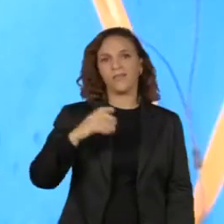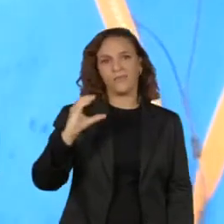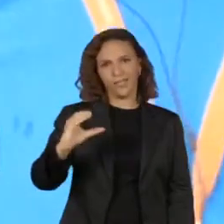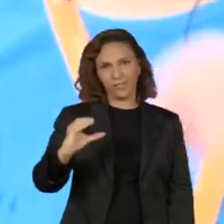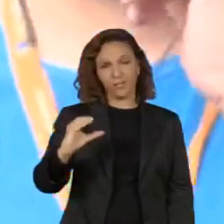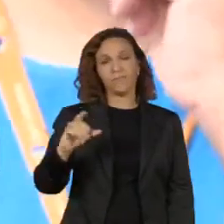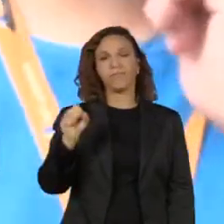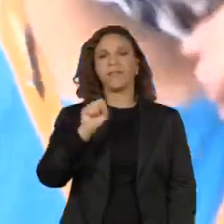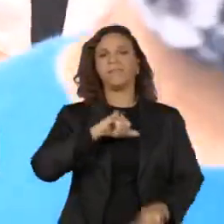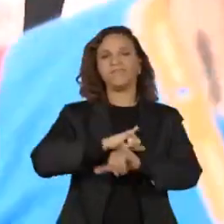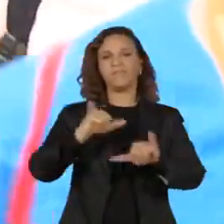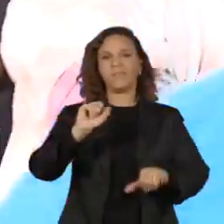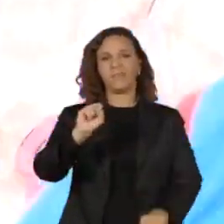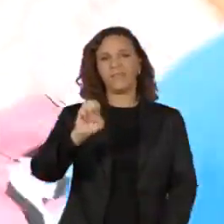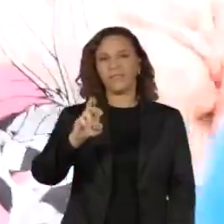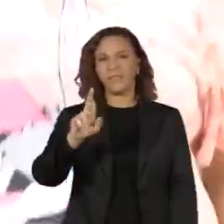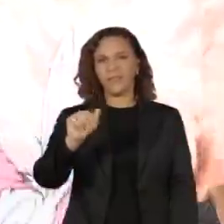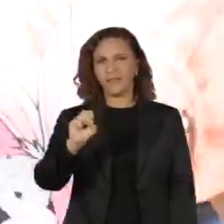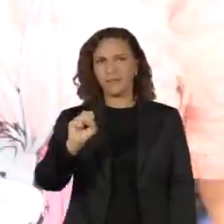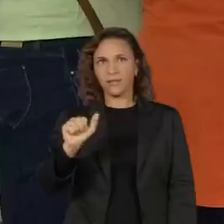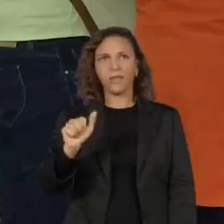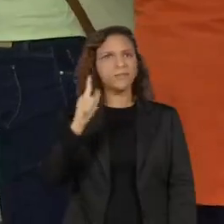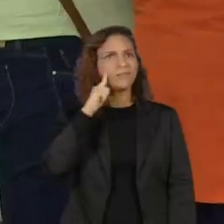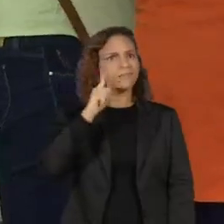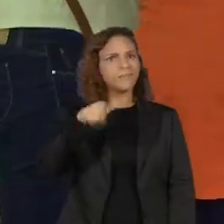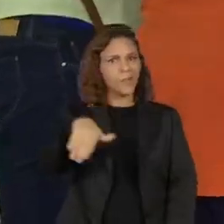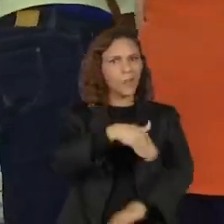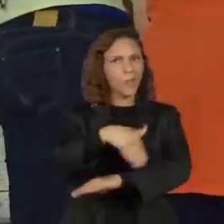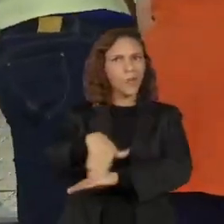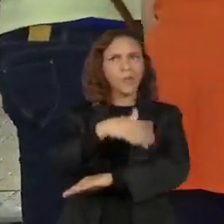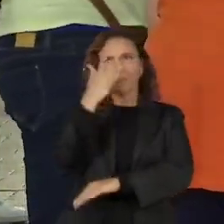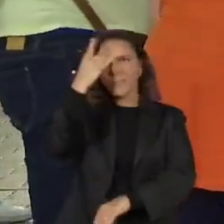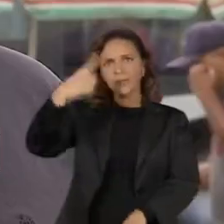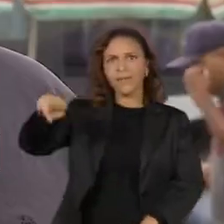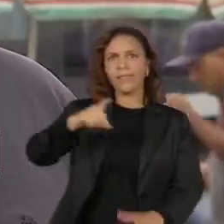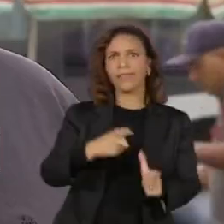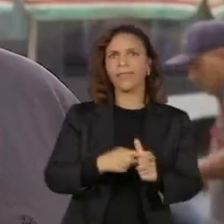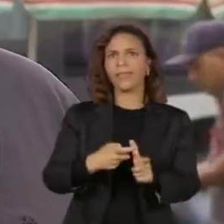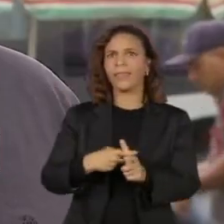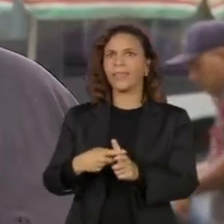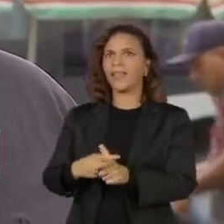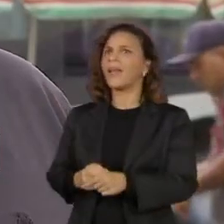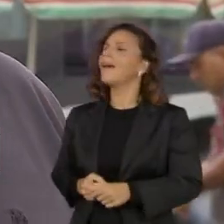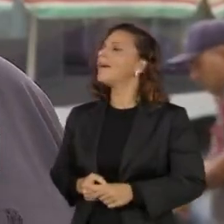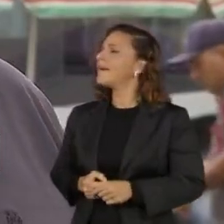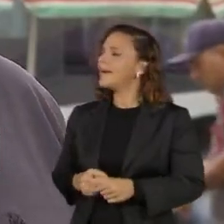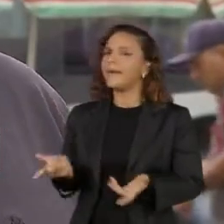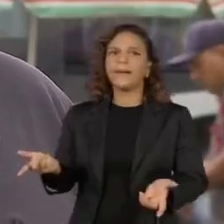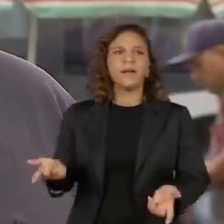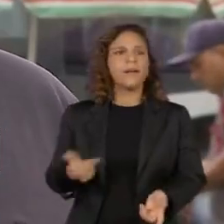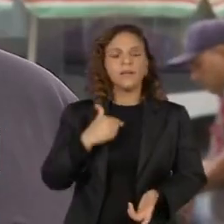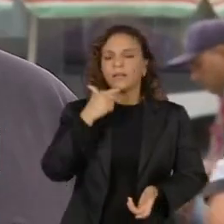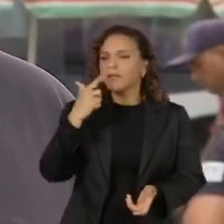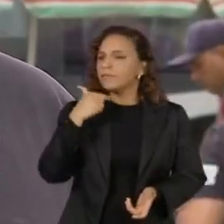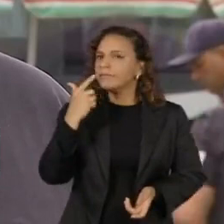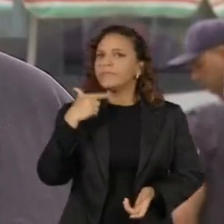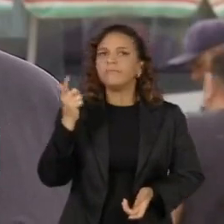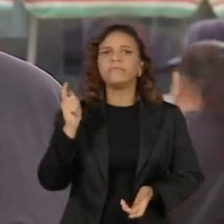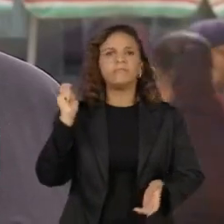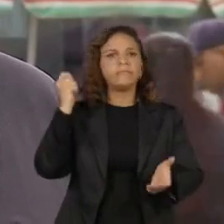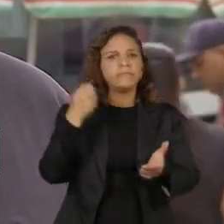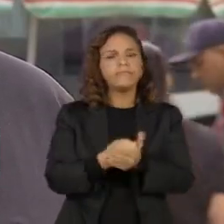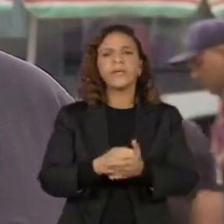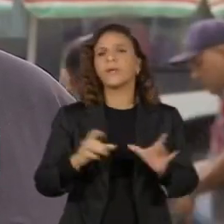Serasa. Não é difícil encontrar nas ruas quem esteja pendurado em dívidas. Aí nunca você consegue cumprir